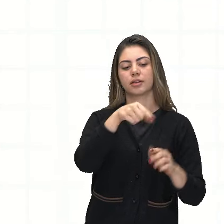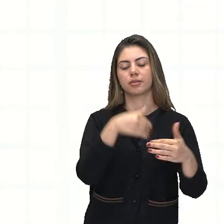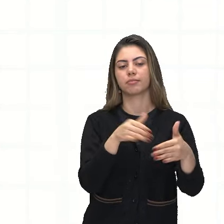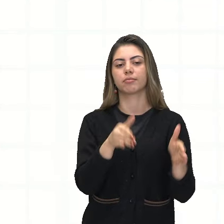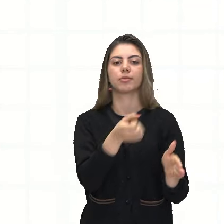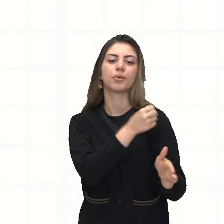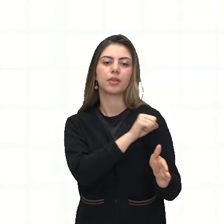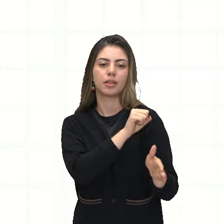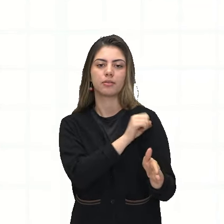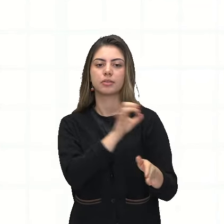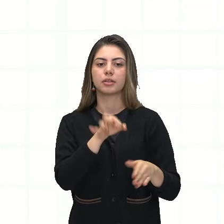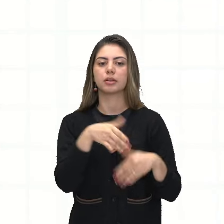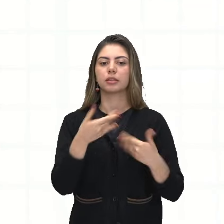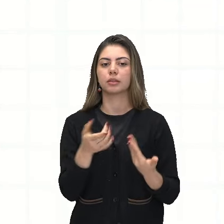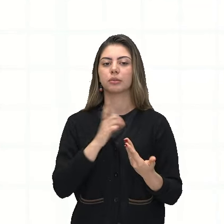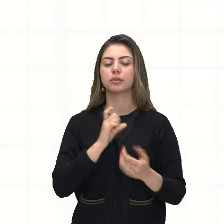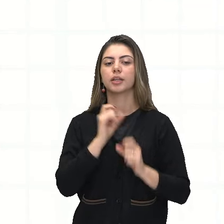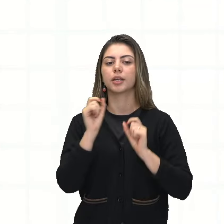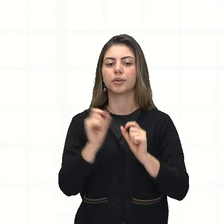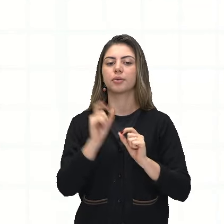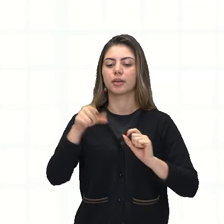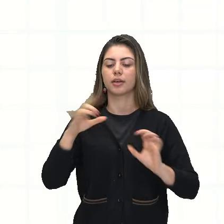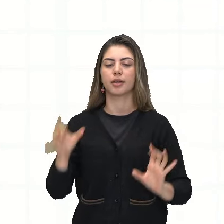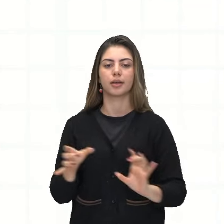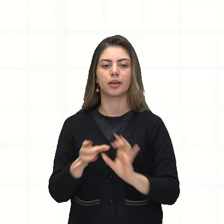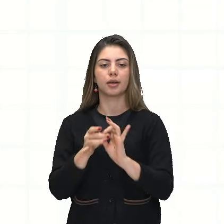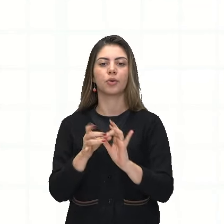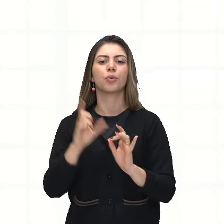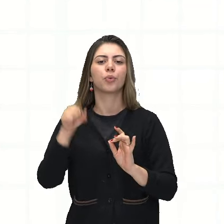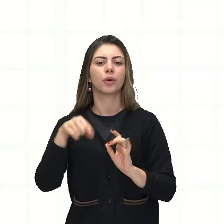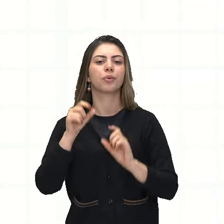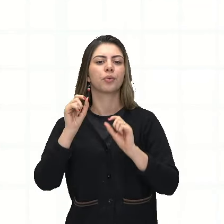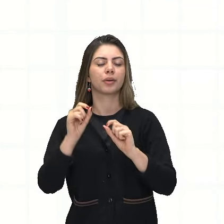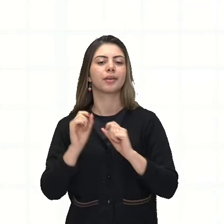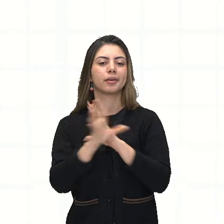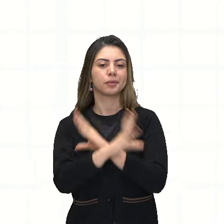de coesão, que faz essa retomada.